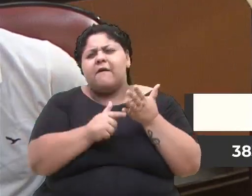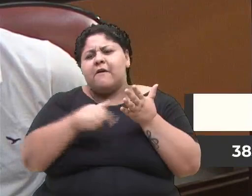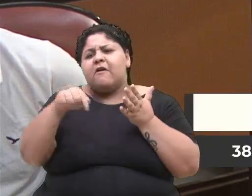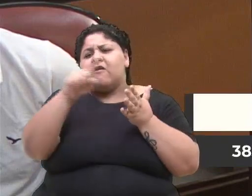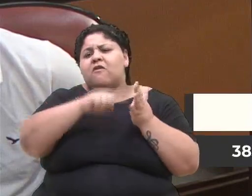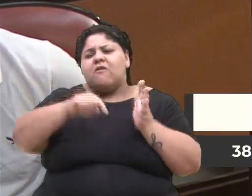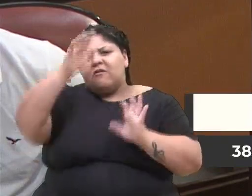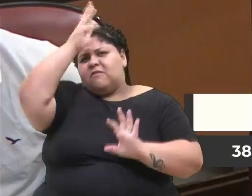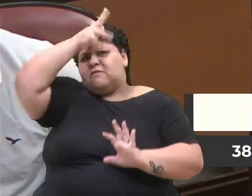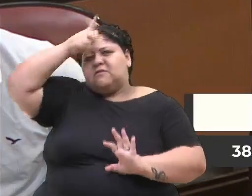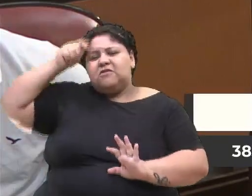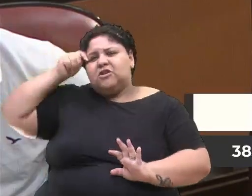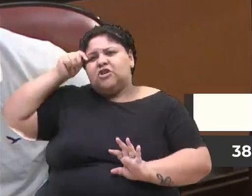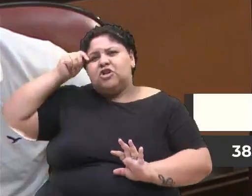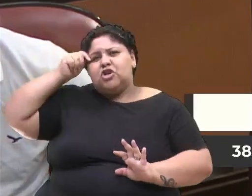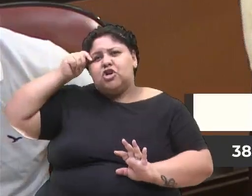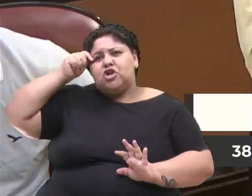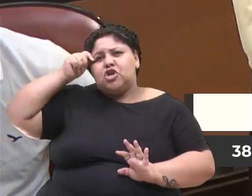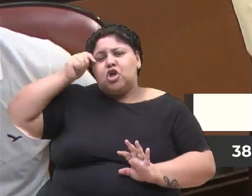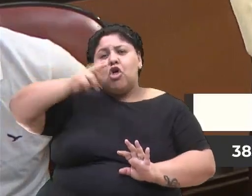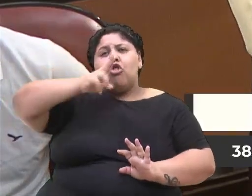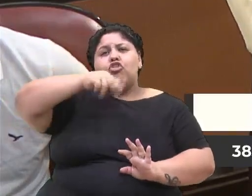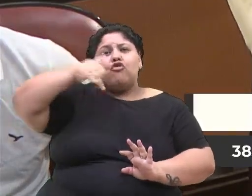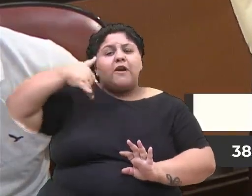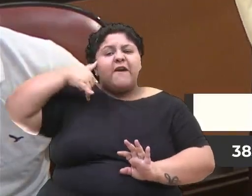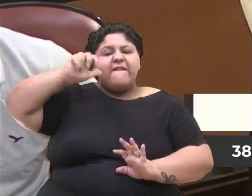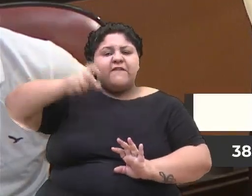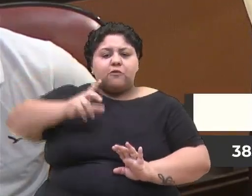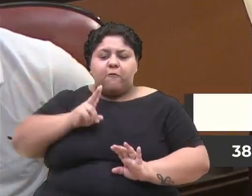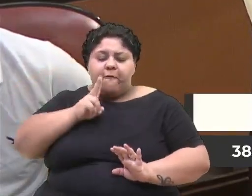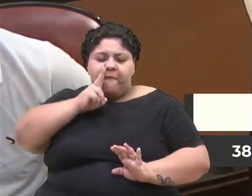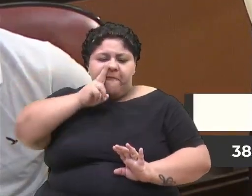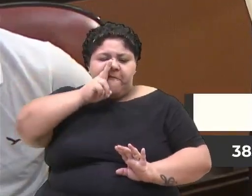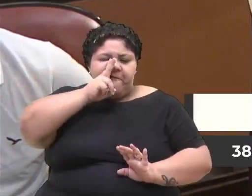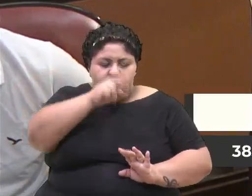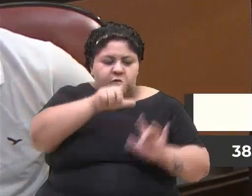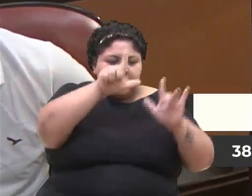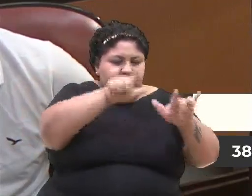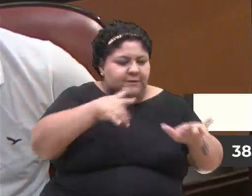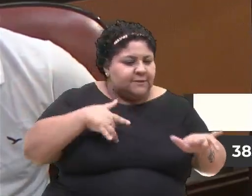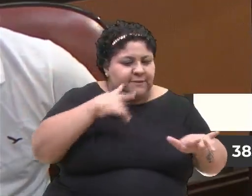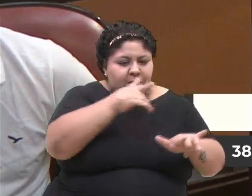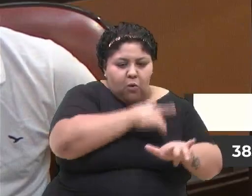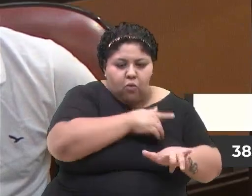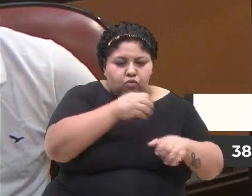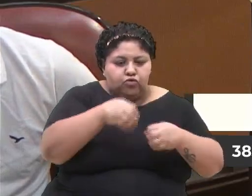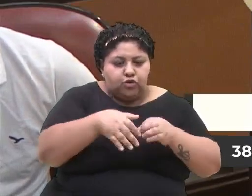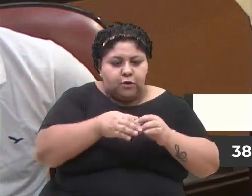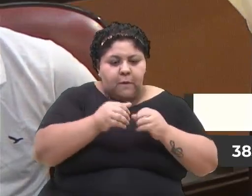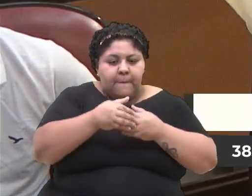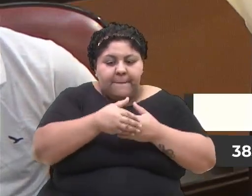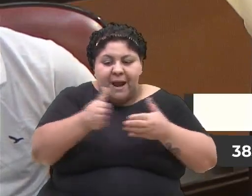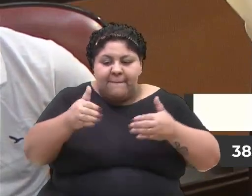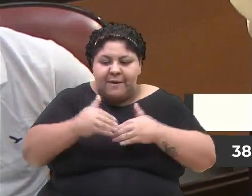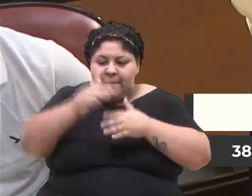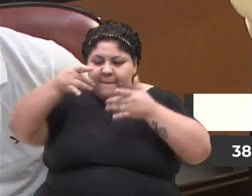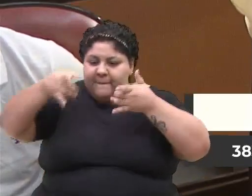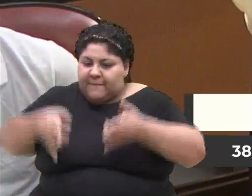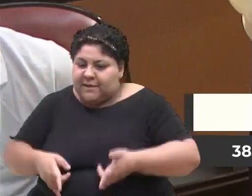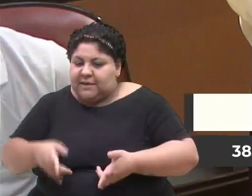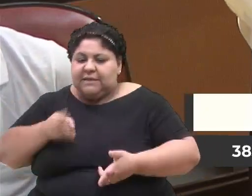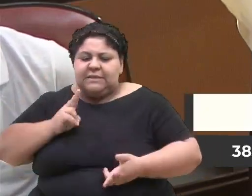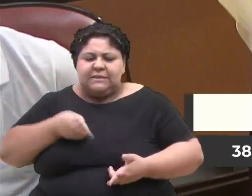município nunca mediu esforços na questão da saúde, garantiu mais leito, buscou alternativas, e essa casa sempre